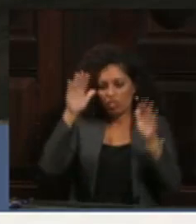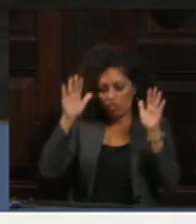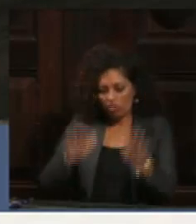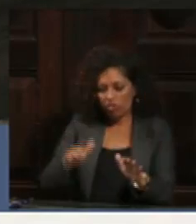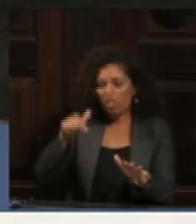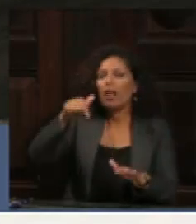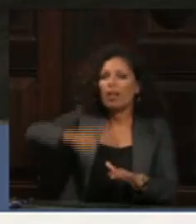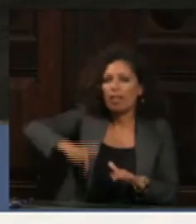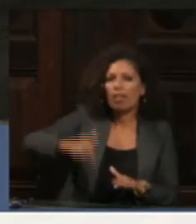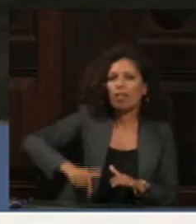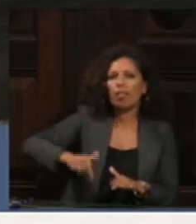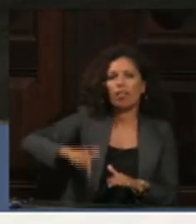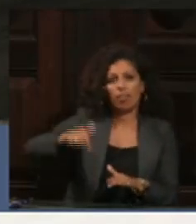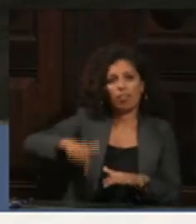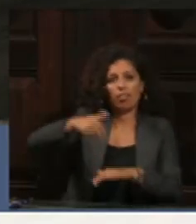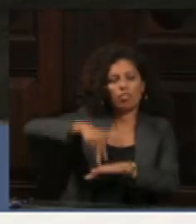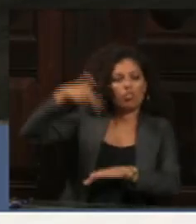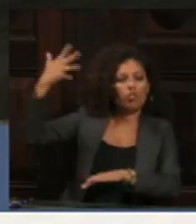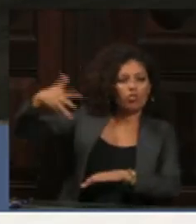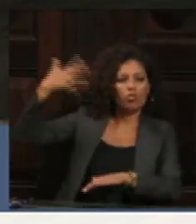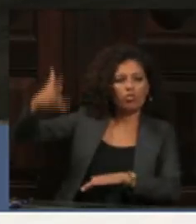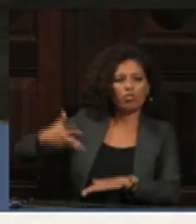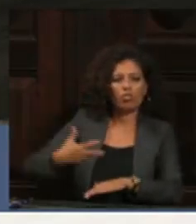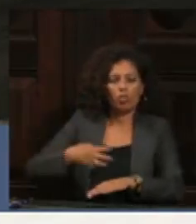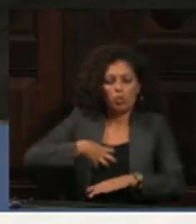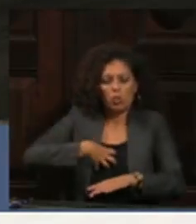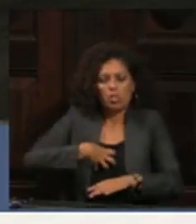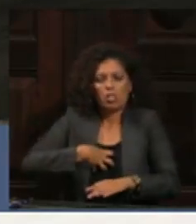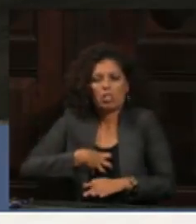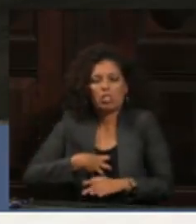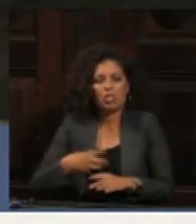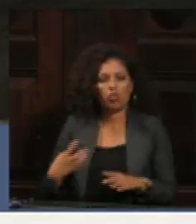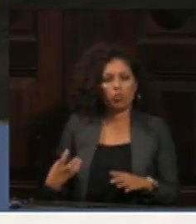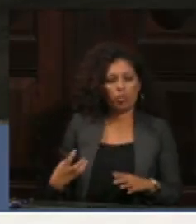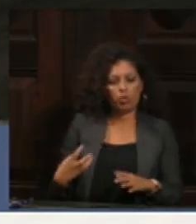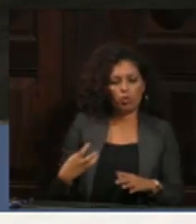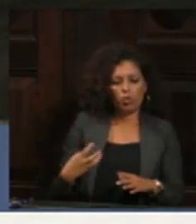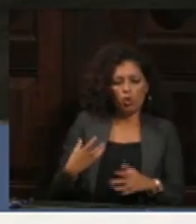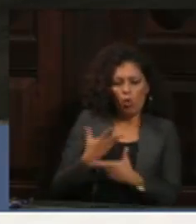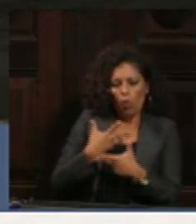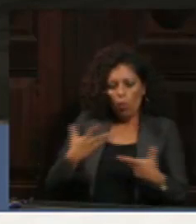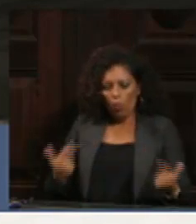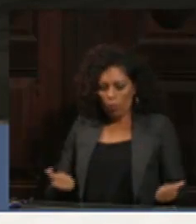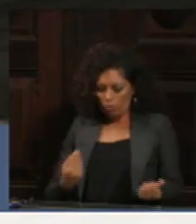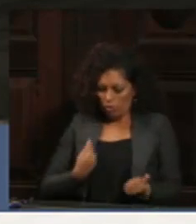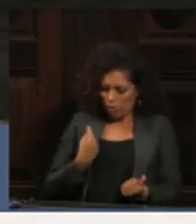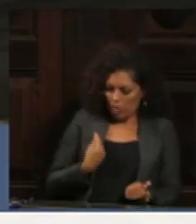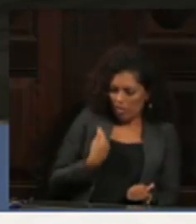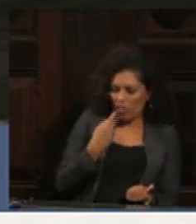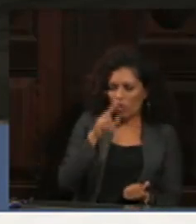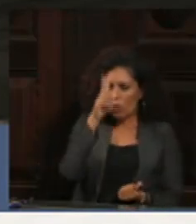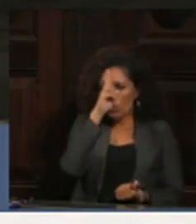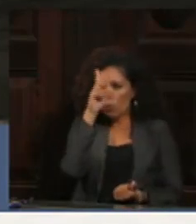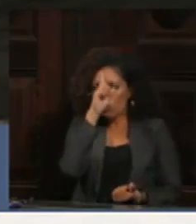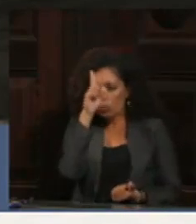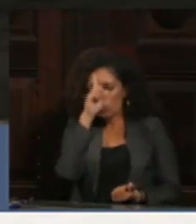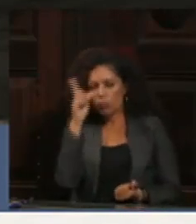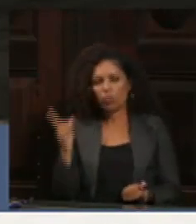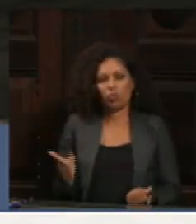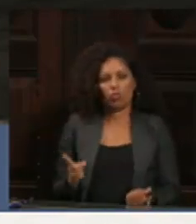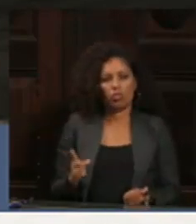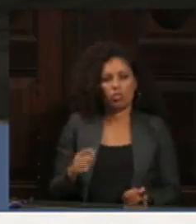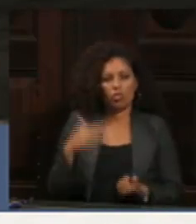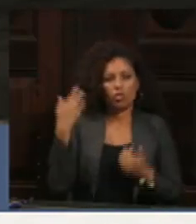sim nessa tribuna, com a nossa sensibilidade, com as nossas experiências diárias, rotineiras, de